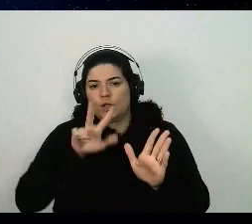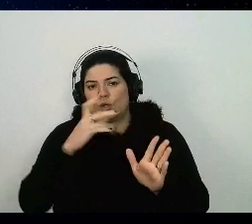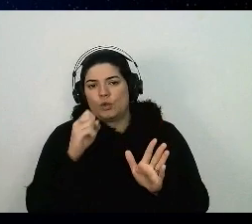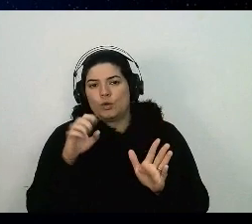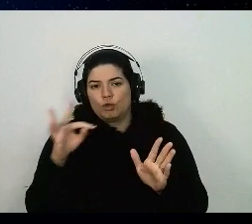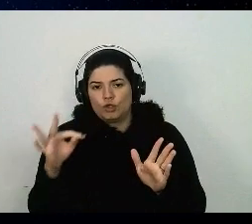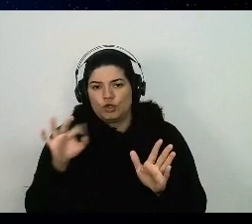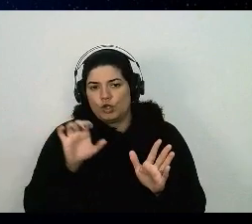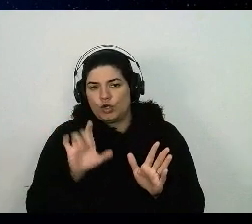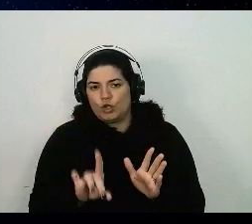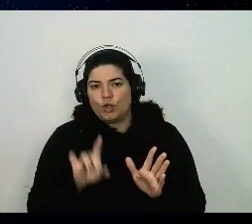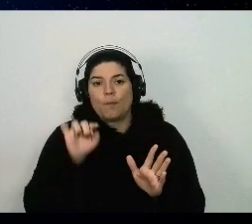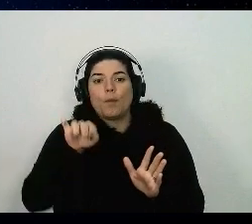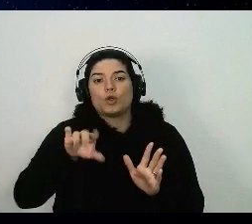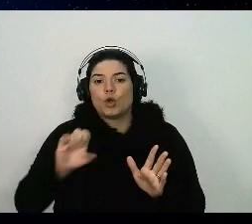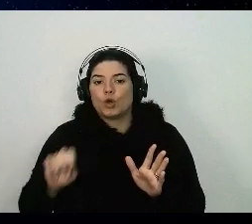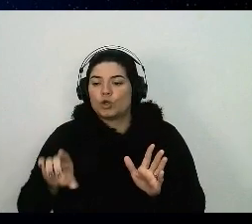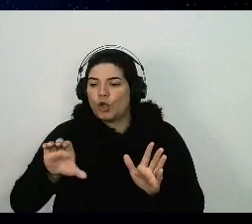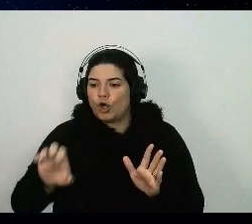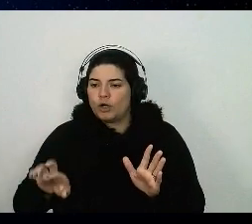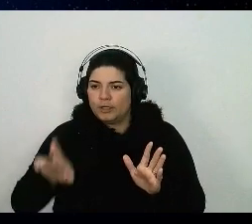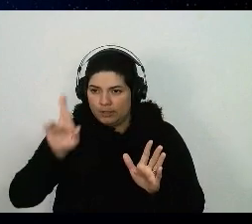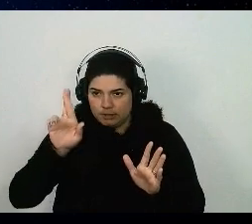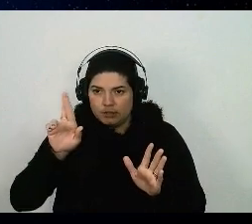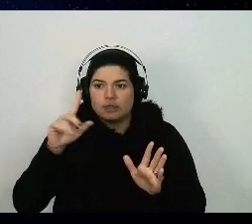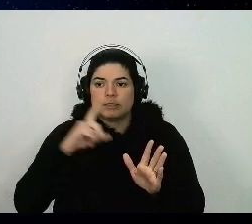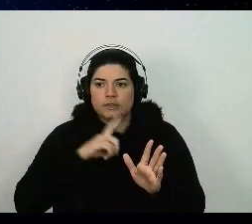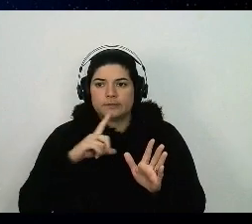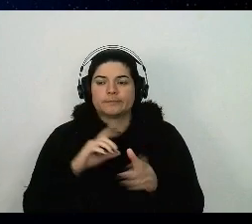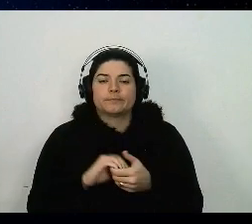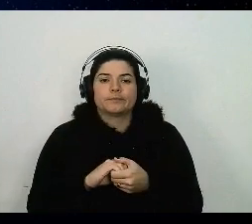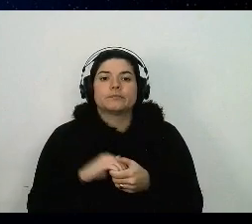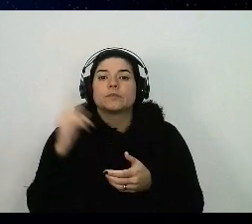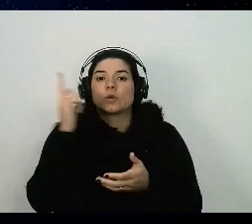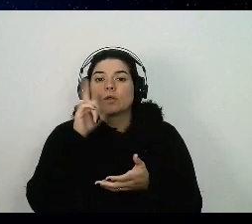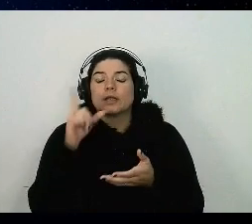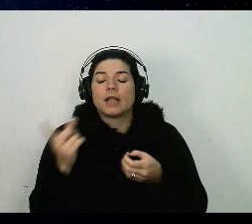Então, se ele fizer isso daí, ele vai enviar para mim uma conexão reversa